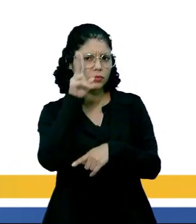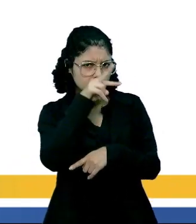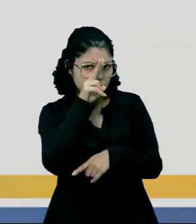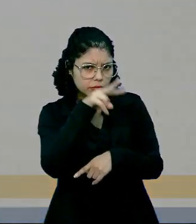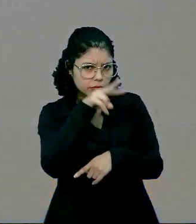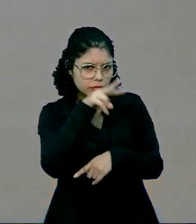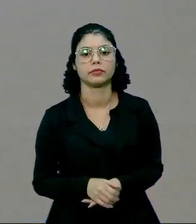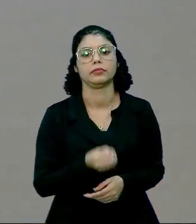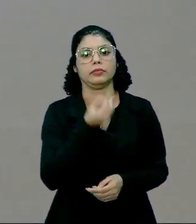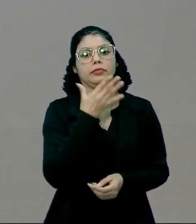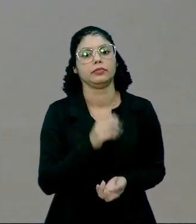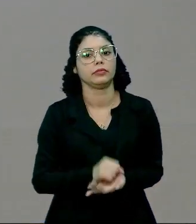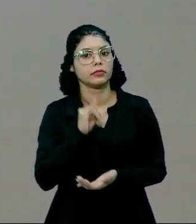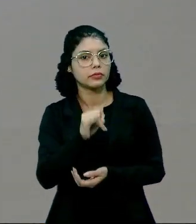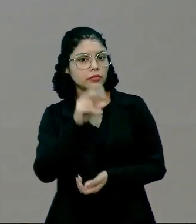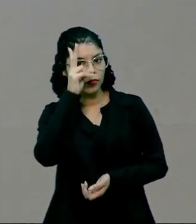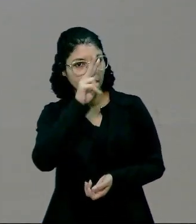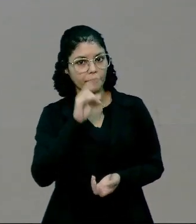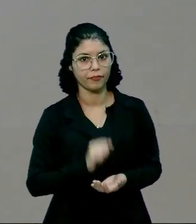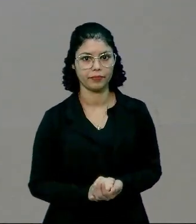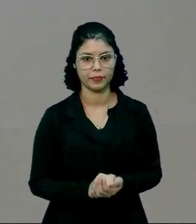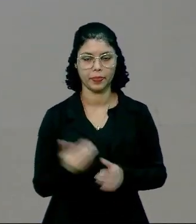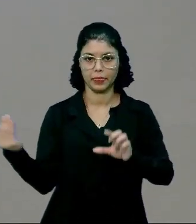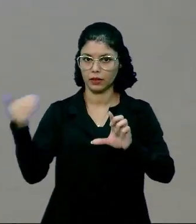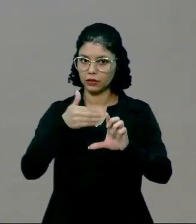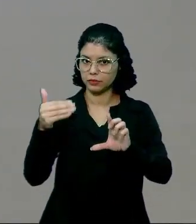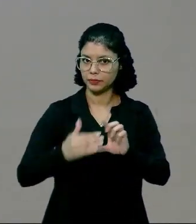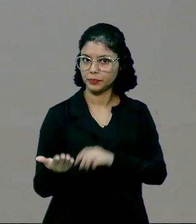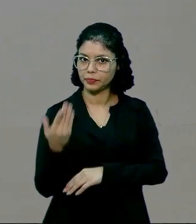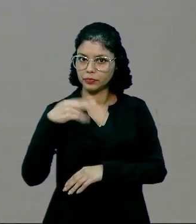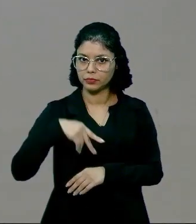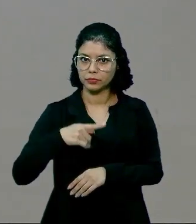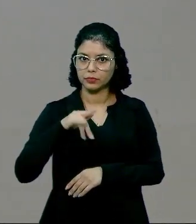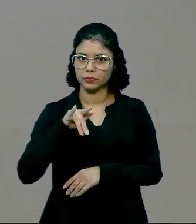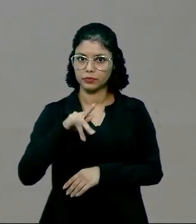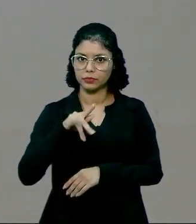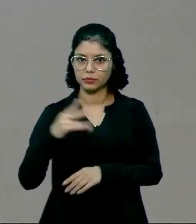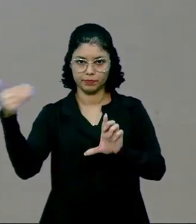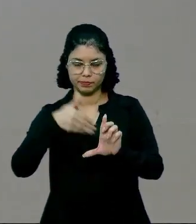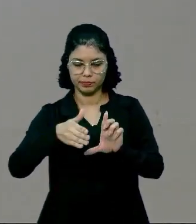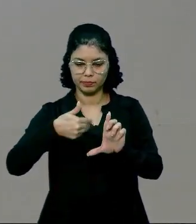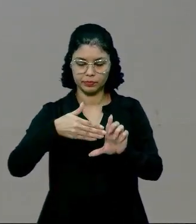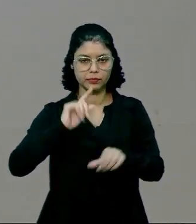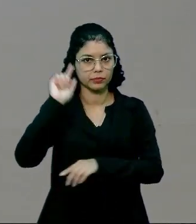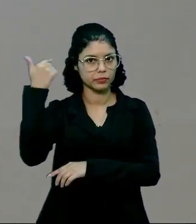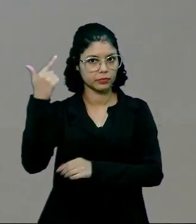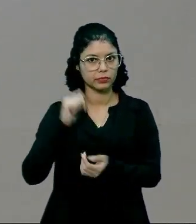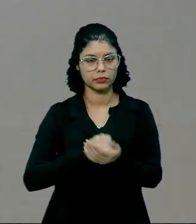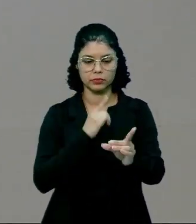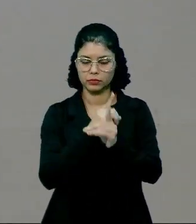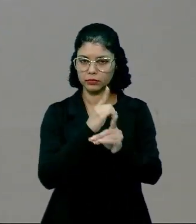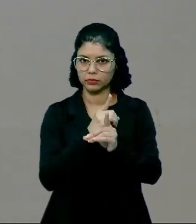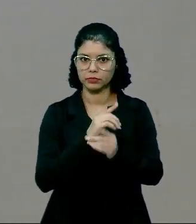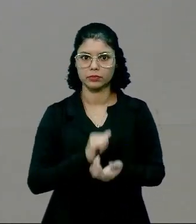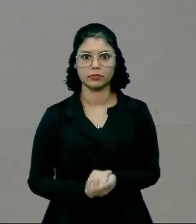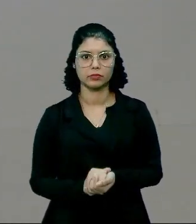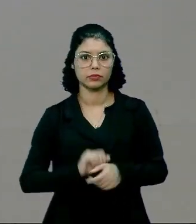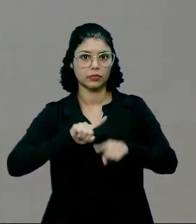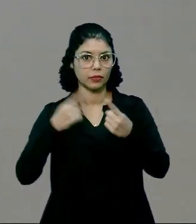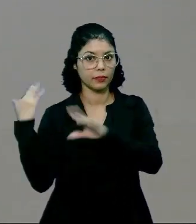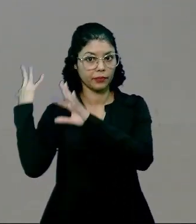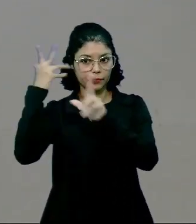lembram bom se vocês não lembram dessas aulas pessoal acessem a nossas plataformas Vocês encontraram essas aulas lá perfeito mas